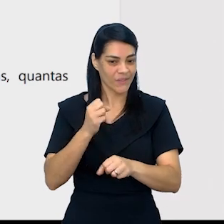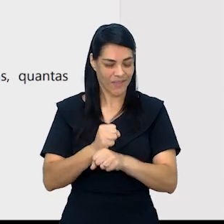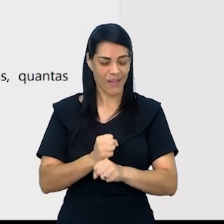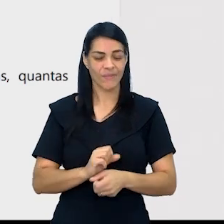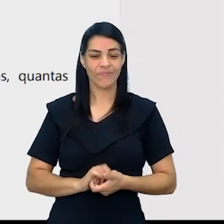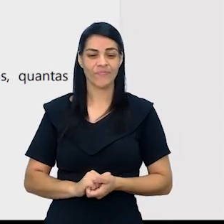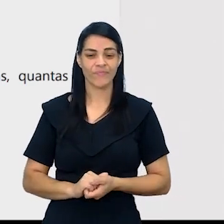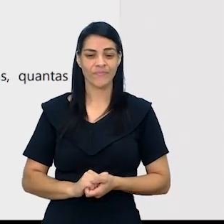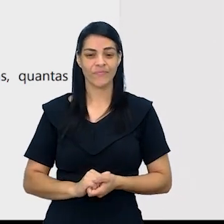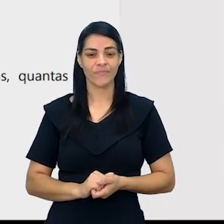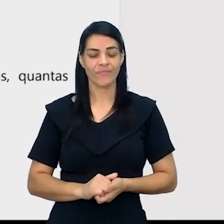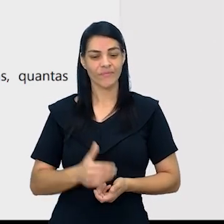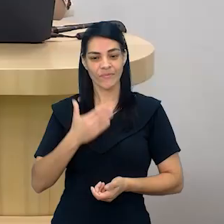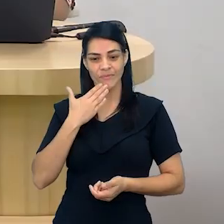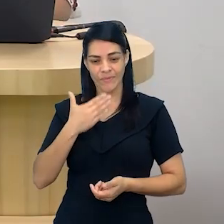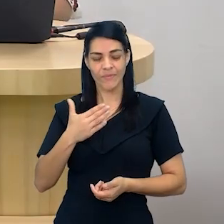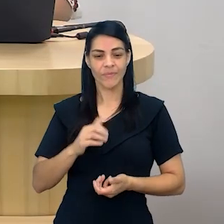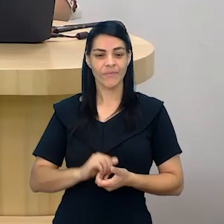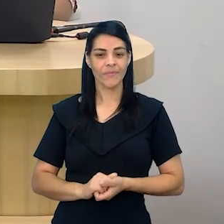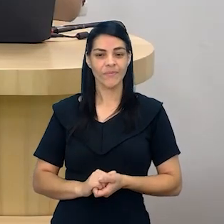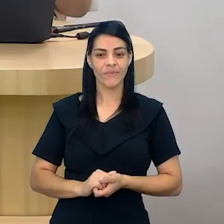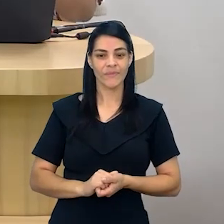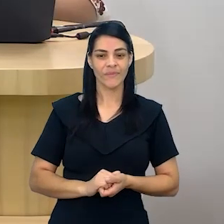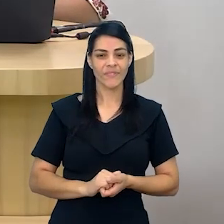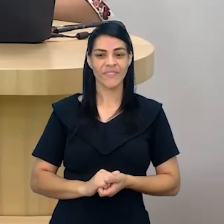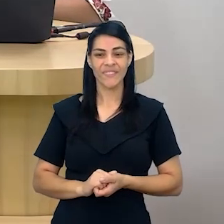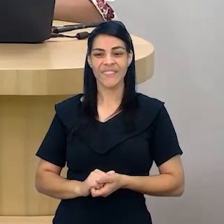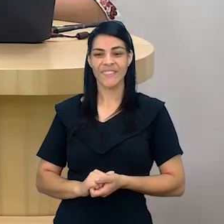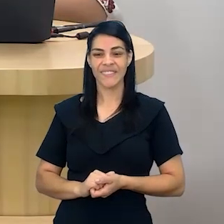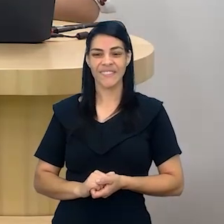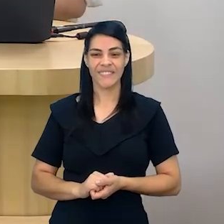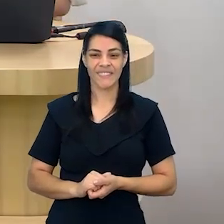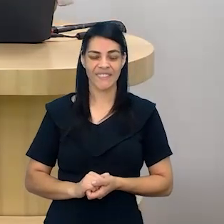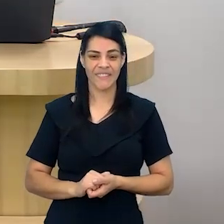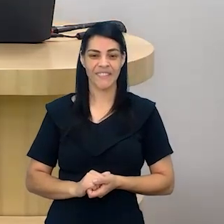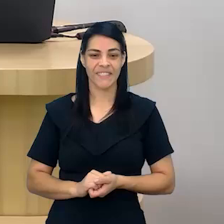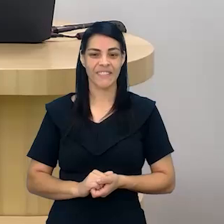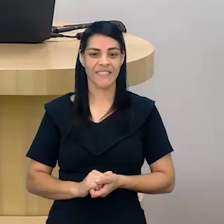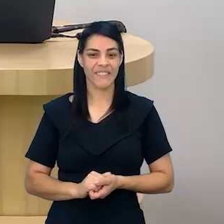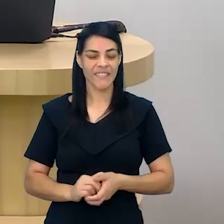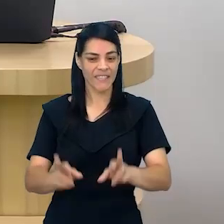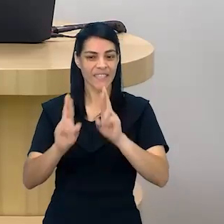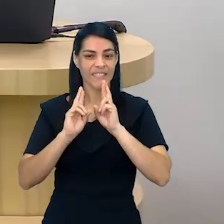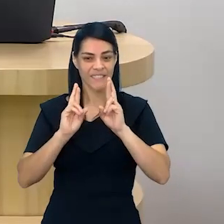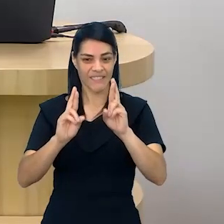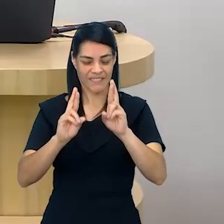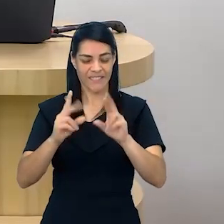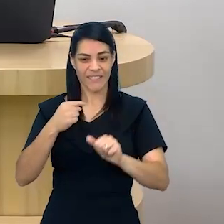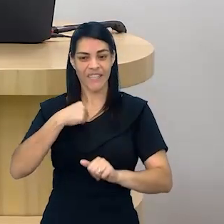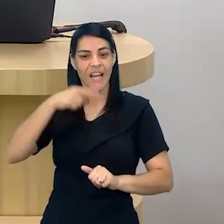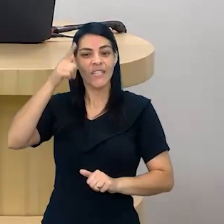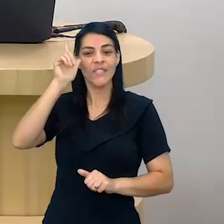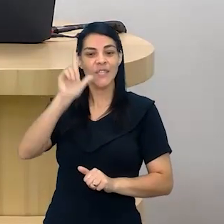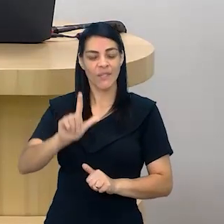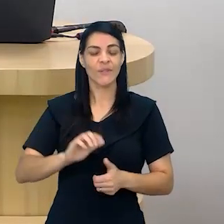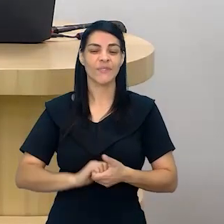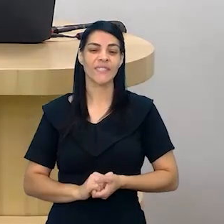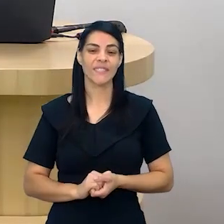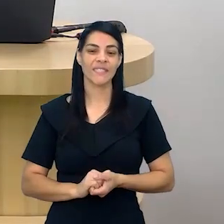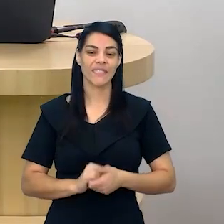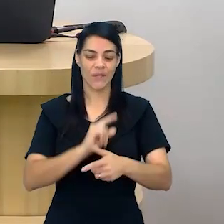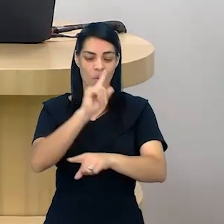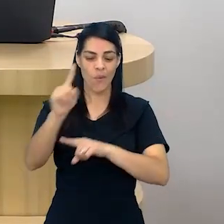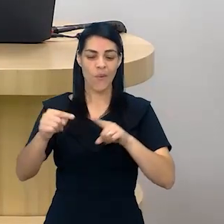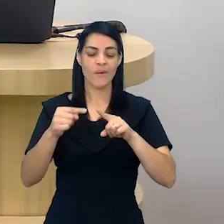eu vou pedir para ele tirar da telinha voltar aqui para nós é muito importante seguido aí atingir